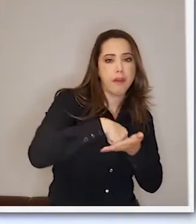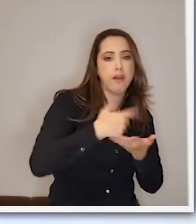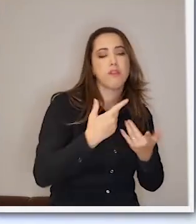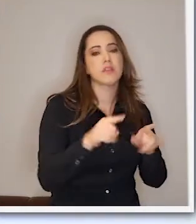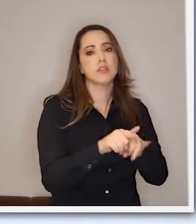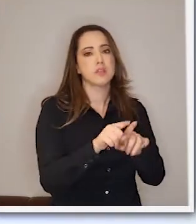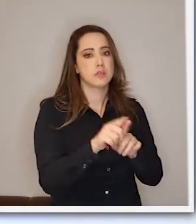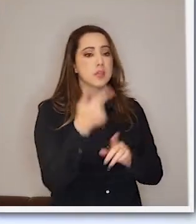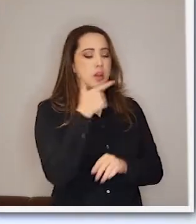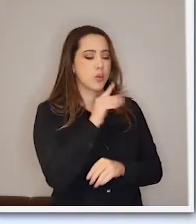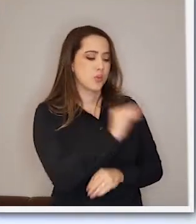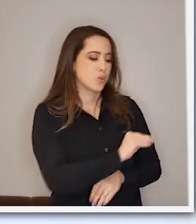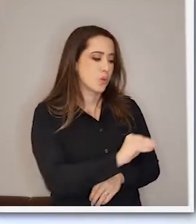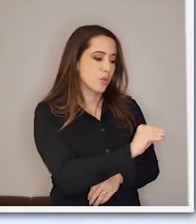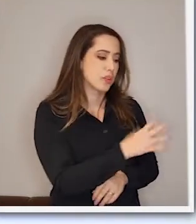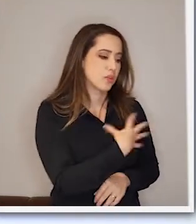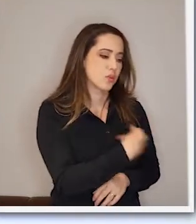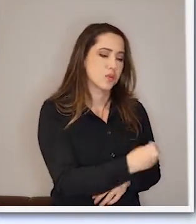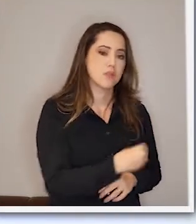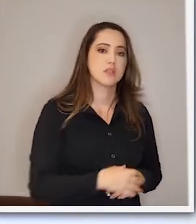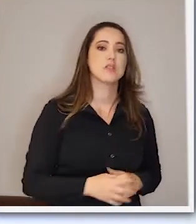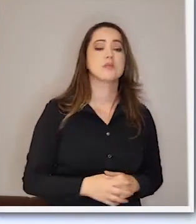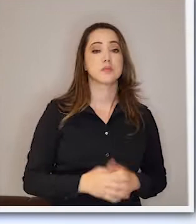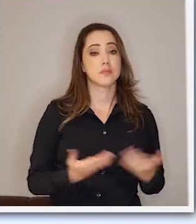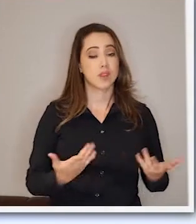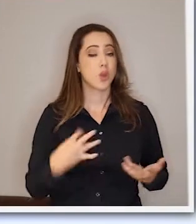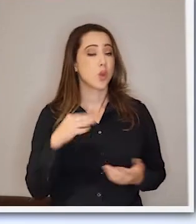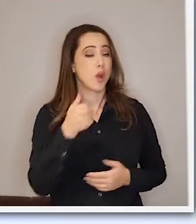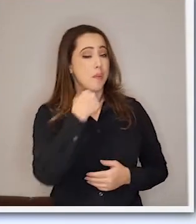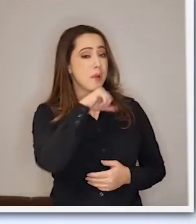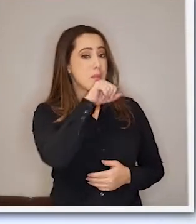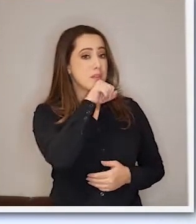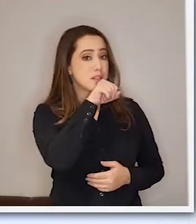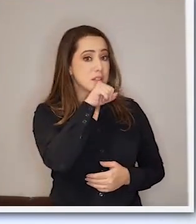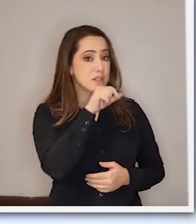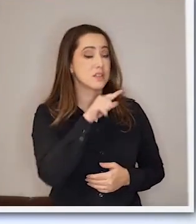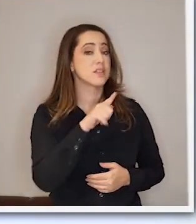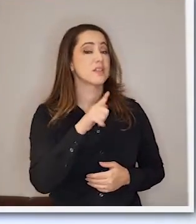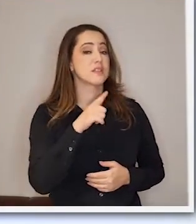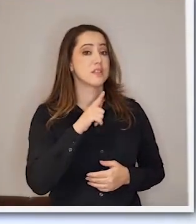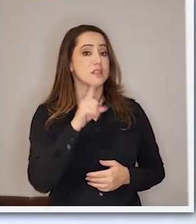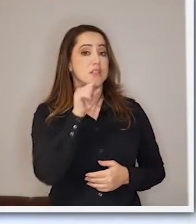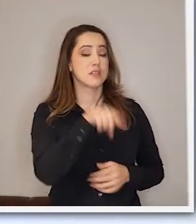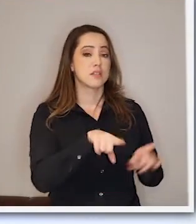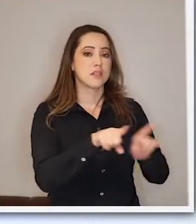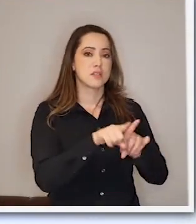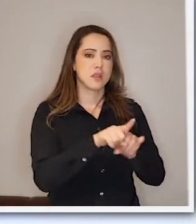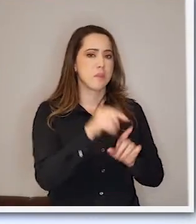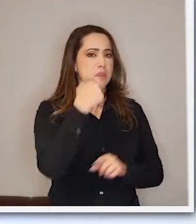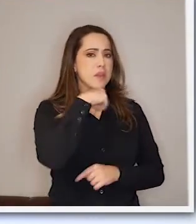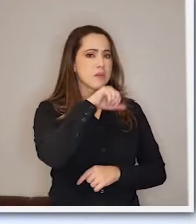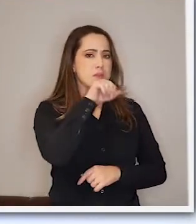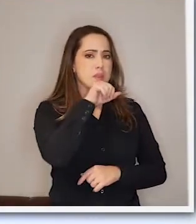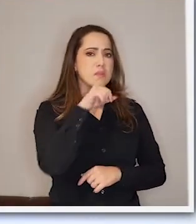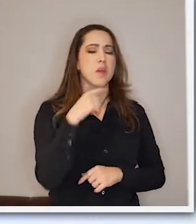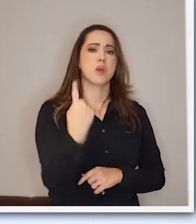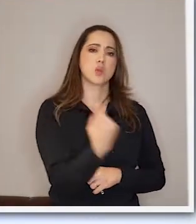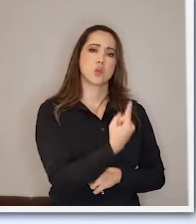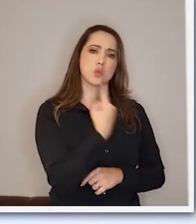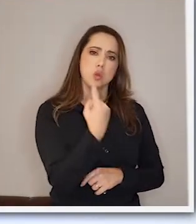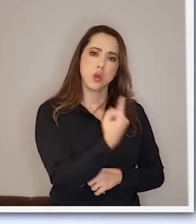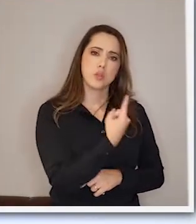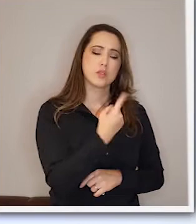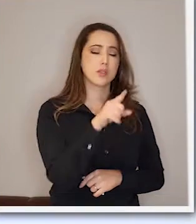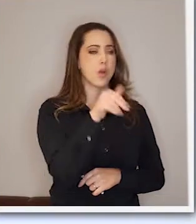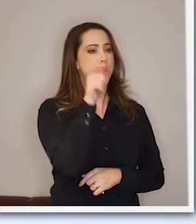nós, os filhos de Dona Ditinha, como éramos conhecidos, que era uma leoa, a mãe solteira, guerreira,